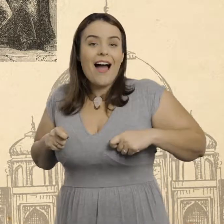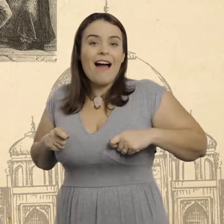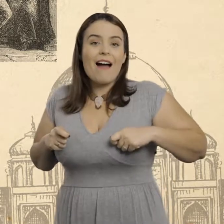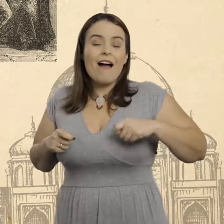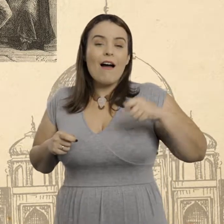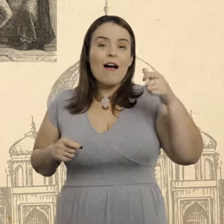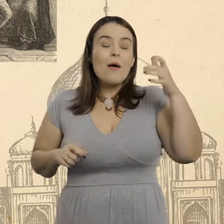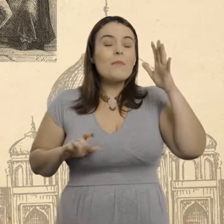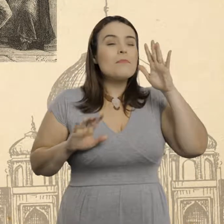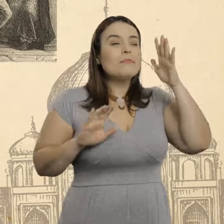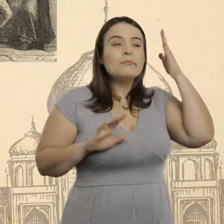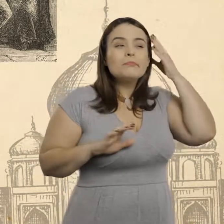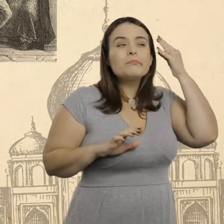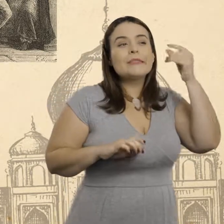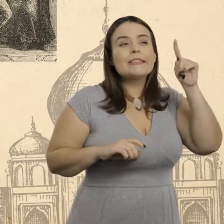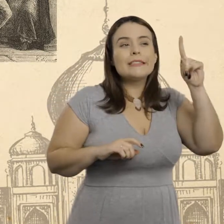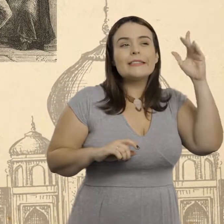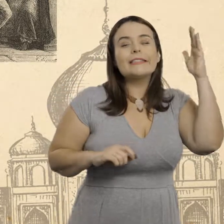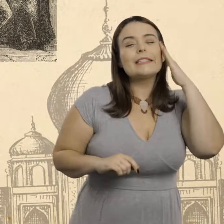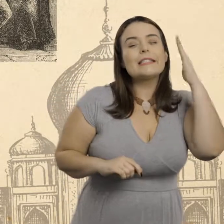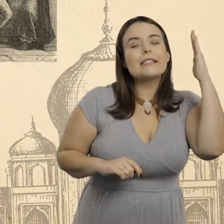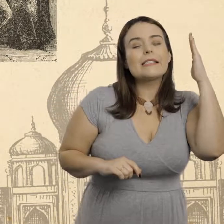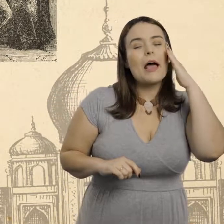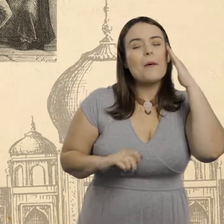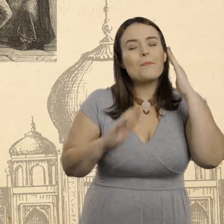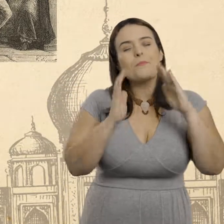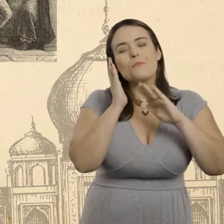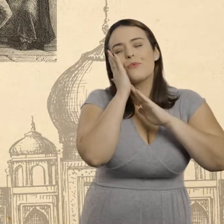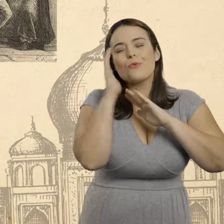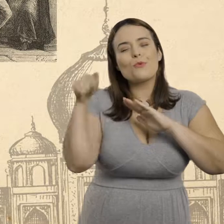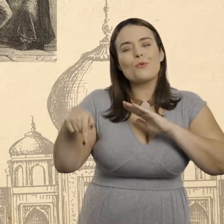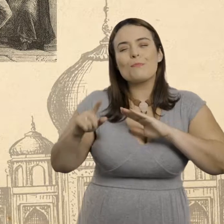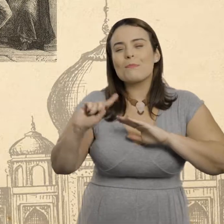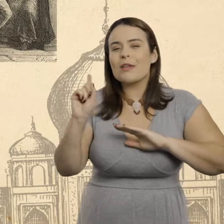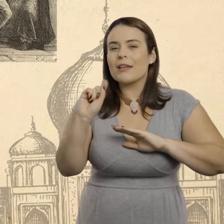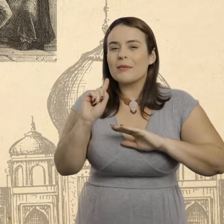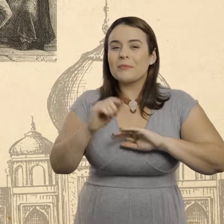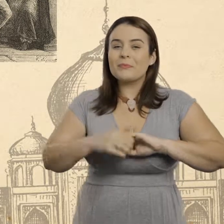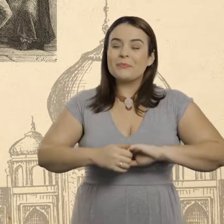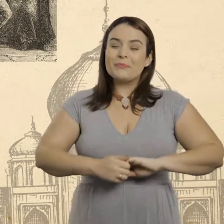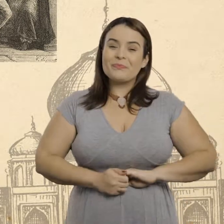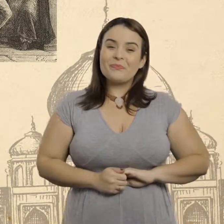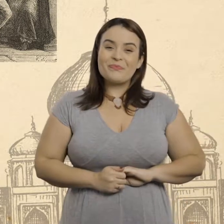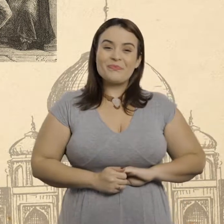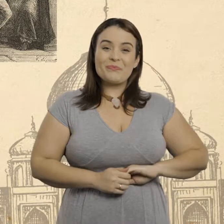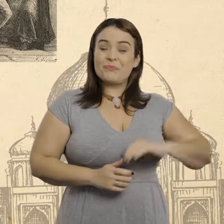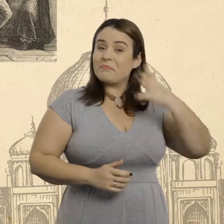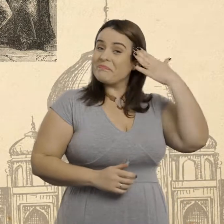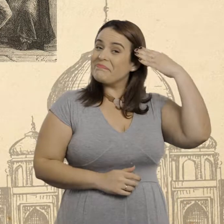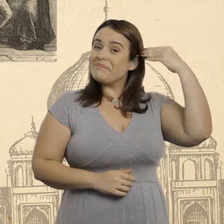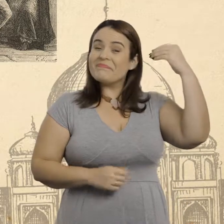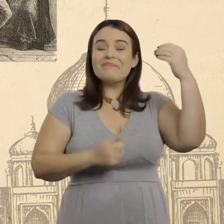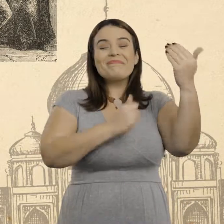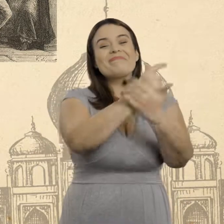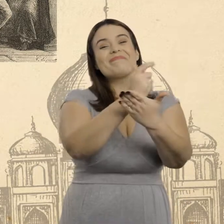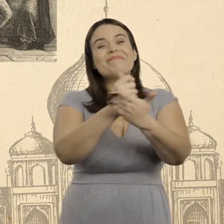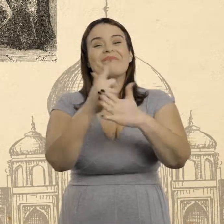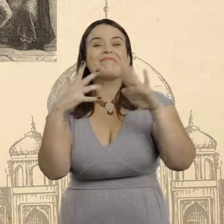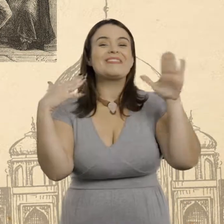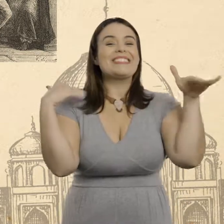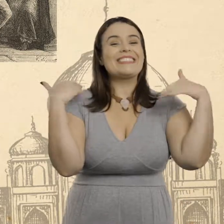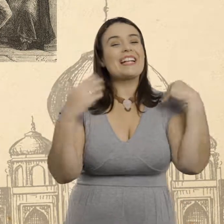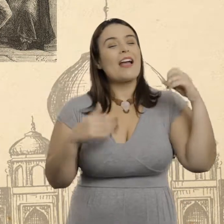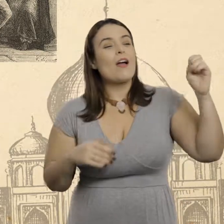seguinte. Passepartout sabia que ele e Phileas Fogg não dormiriam em Bombaim. Passepartout foi fazer compras e passear pelas ruas